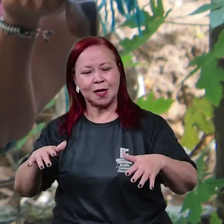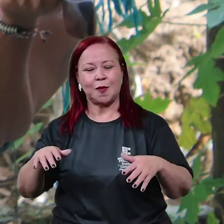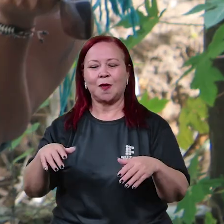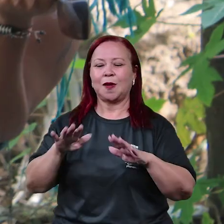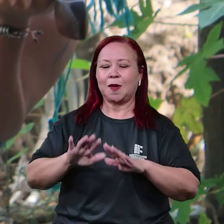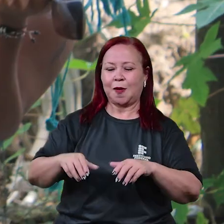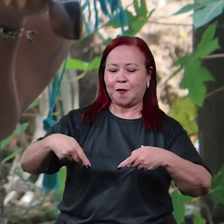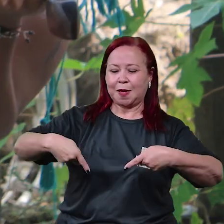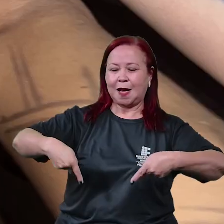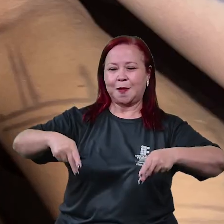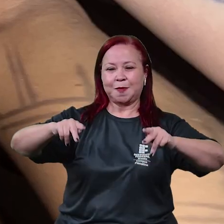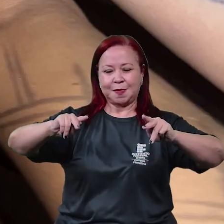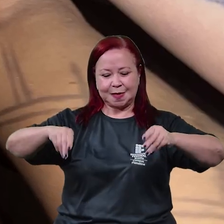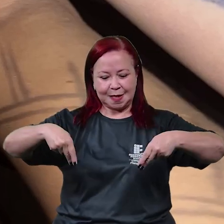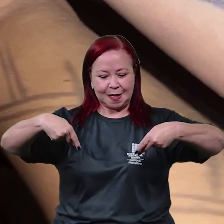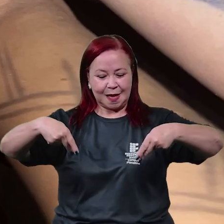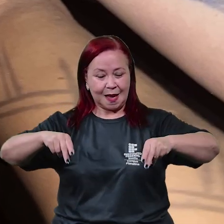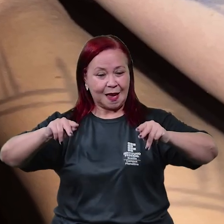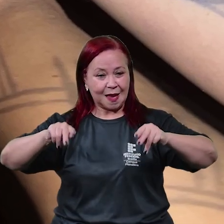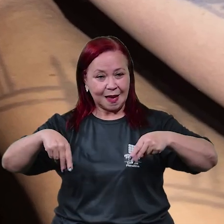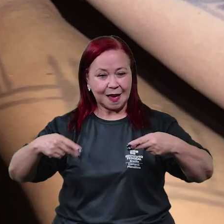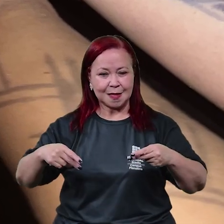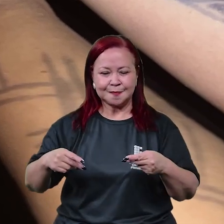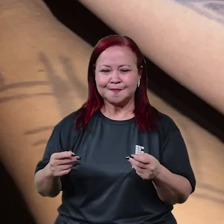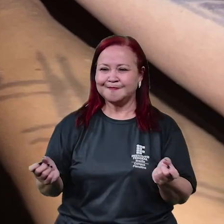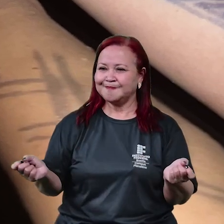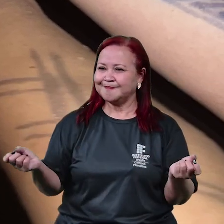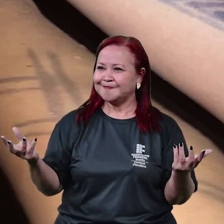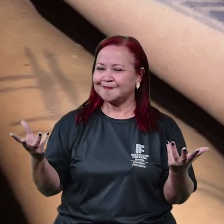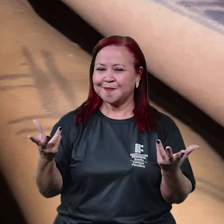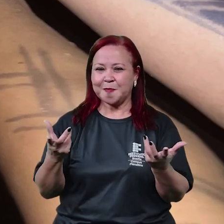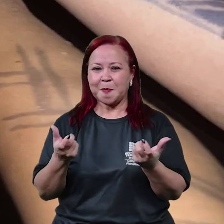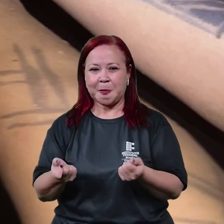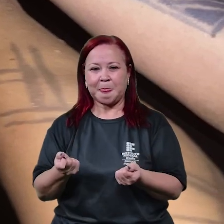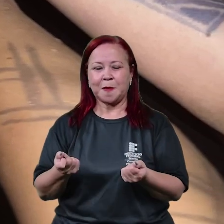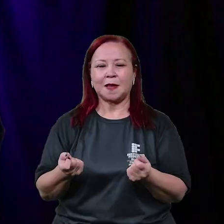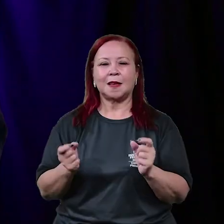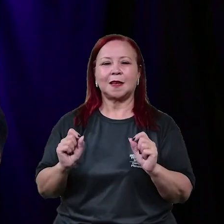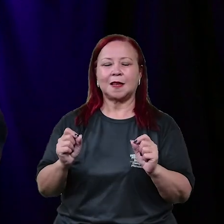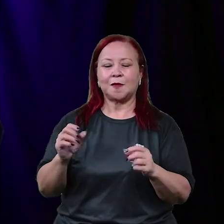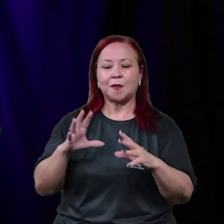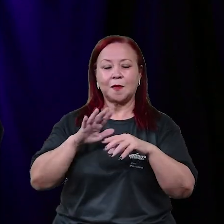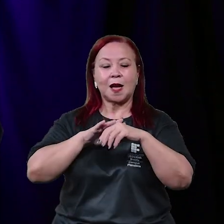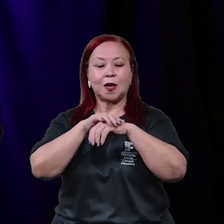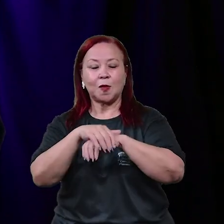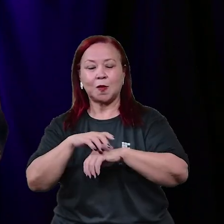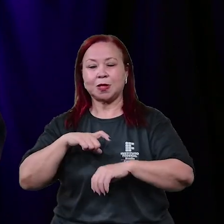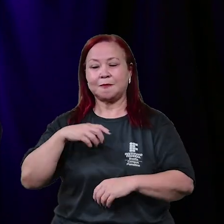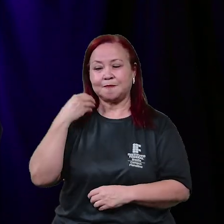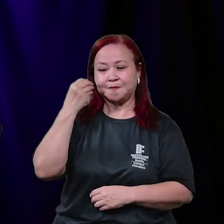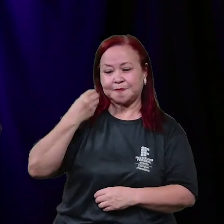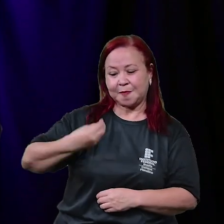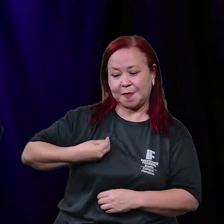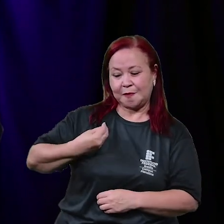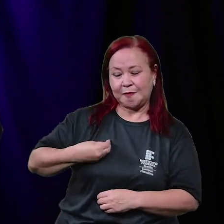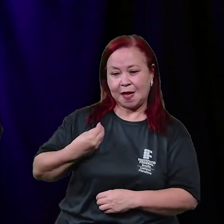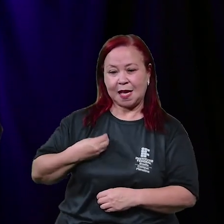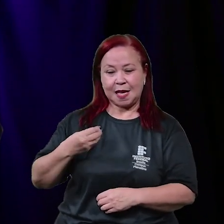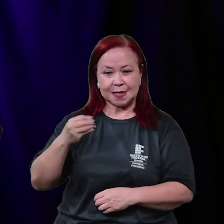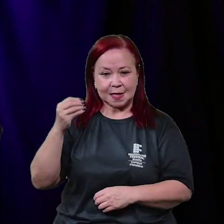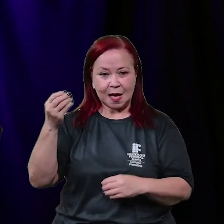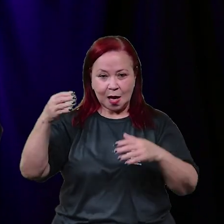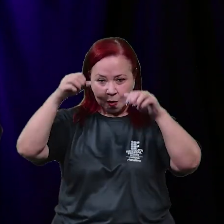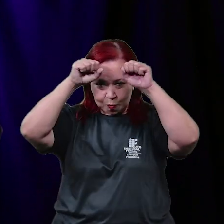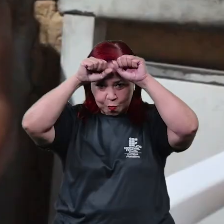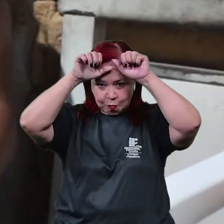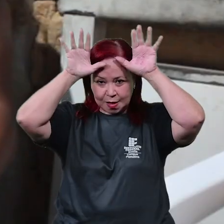ficamos em rede, então assim, foi incrível. O mais incrível foi que à noite, né, a gente teve vivência com um